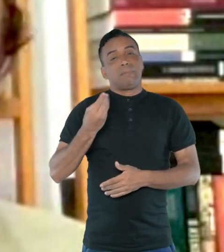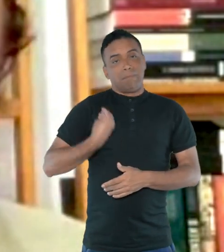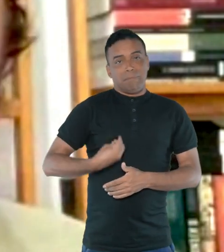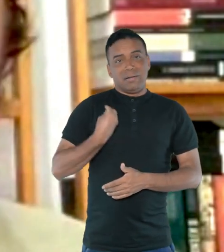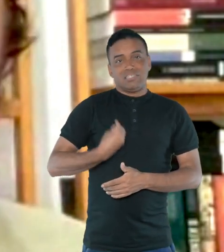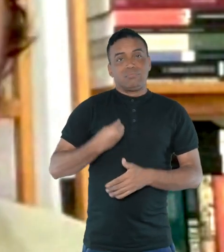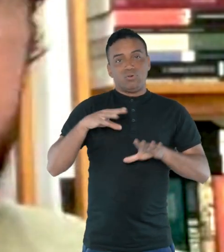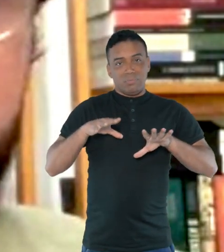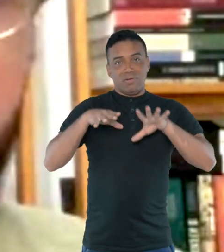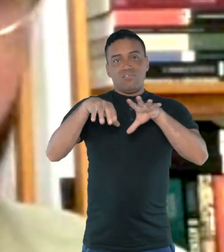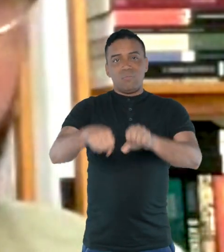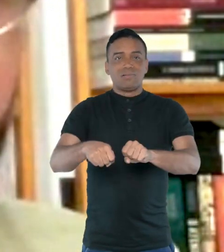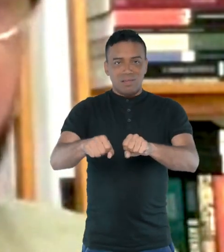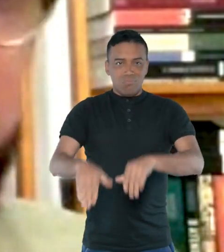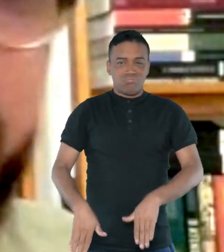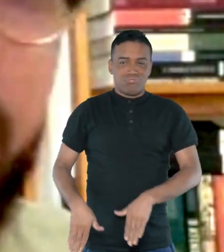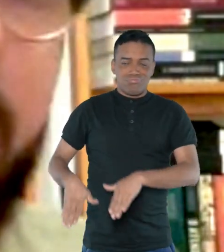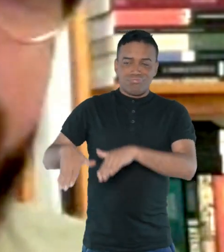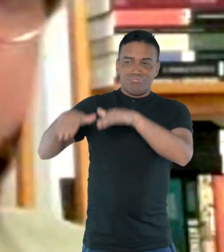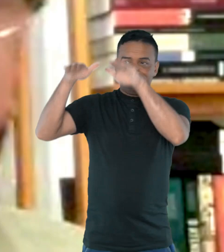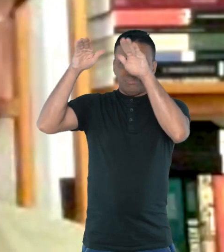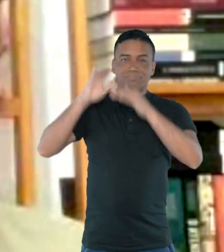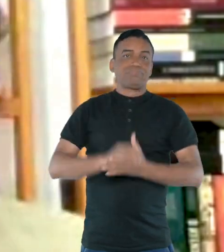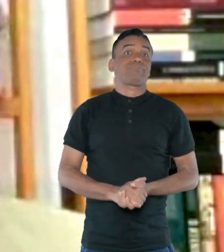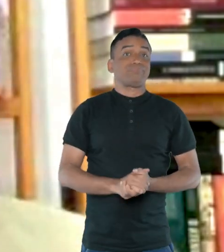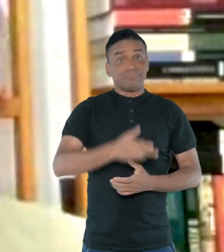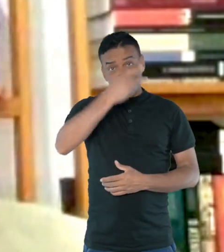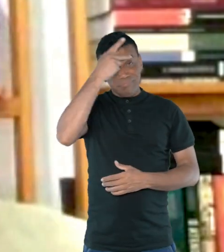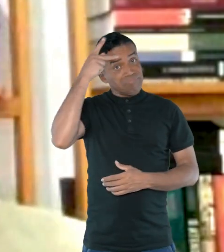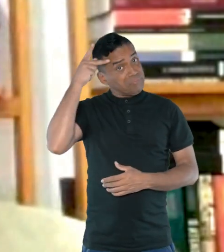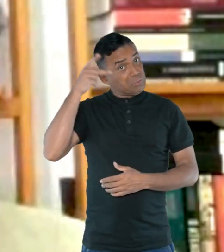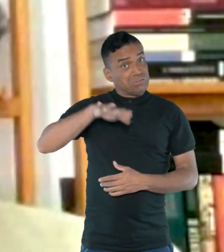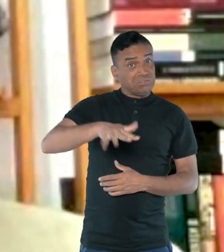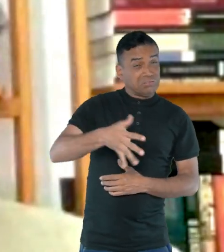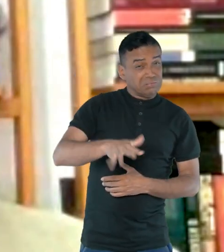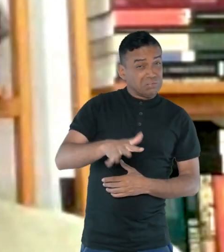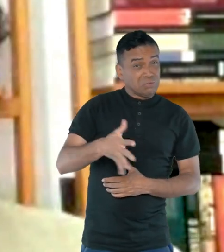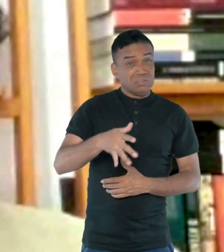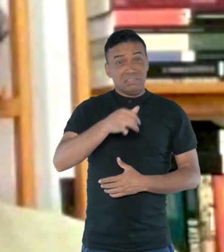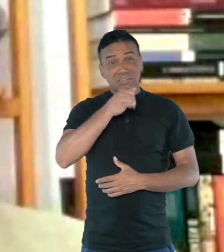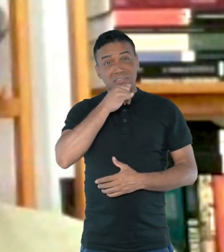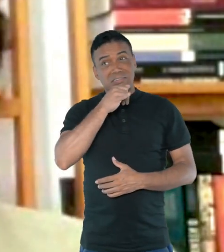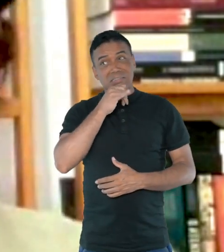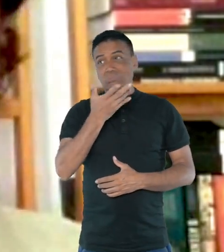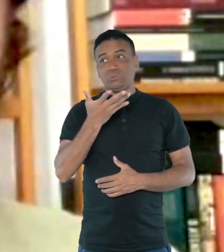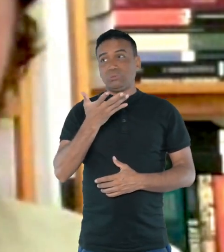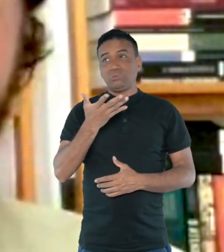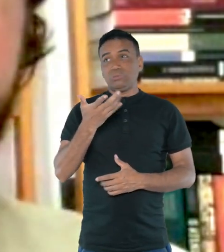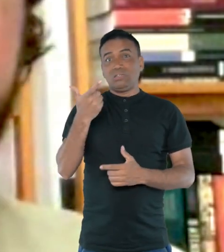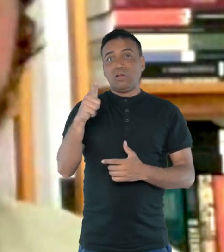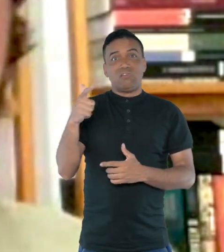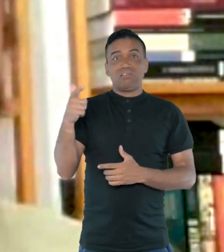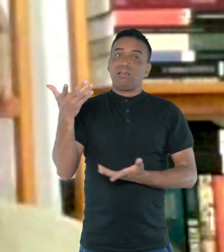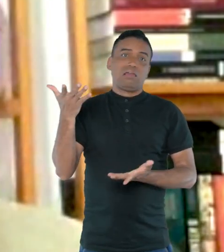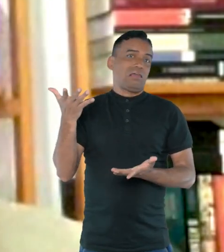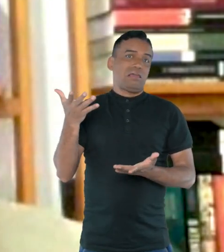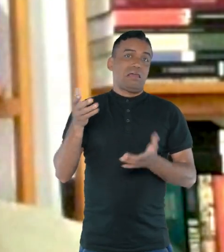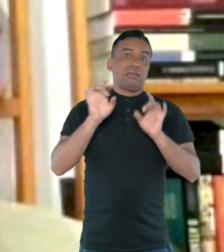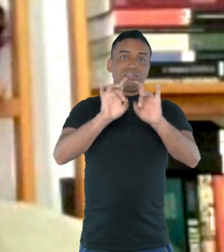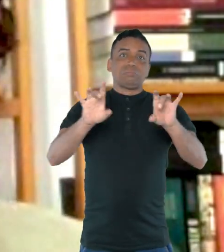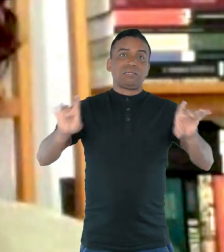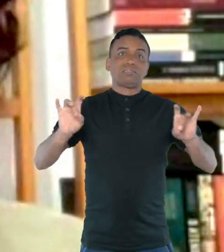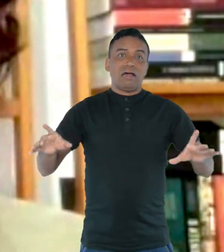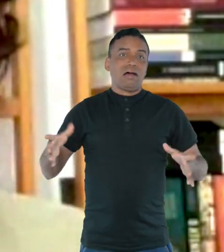de maneira muito respeitosa. Pessoas que talvez não haverá nenhum hastear de bandeiras para